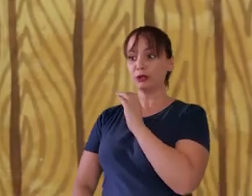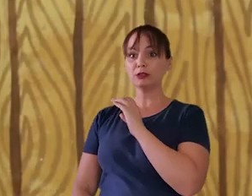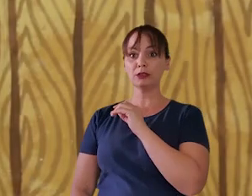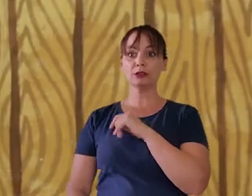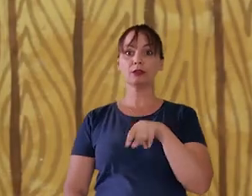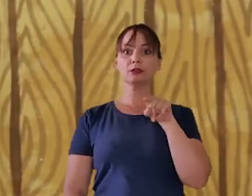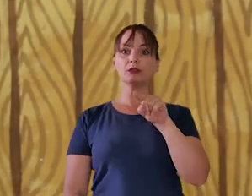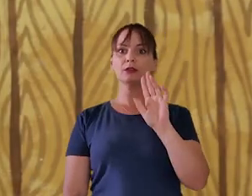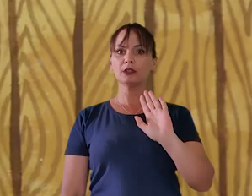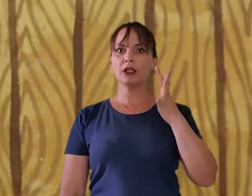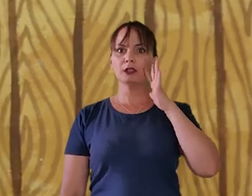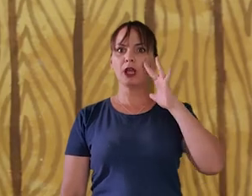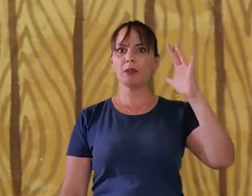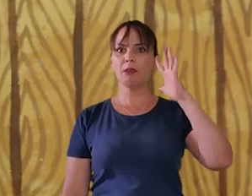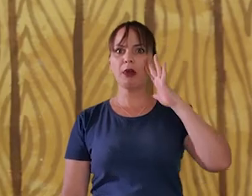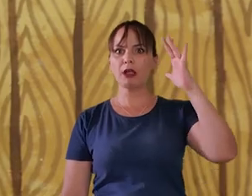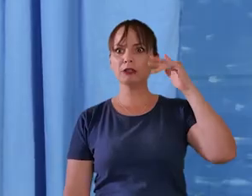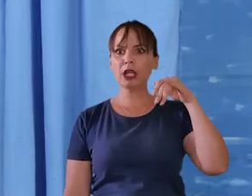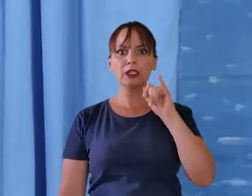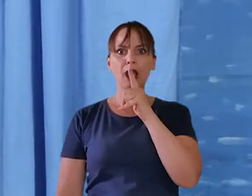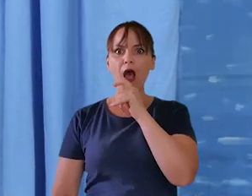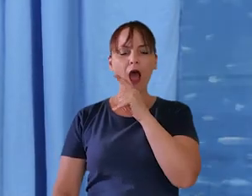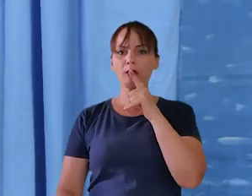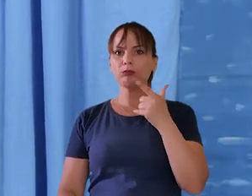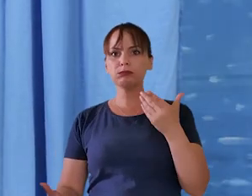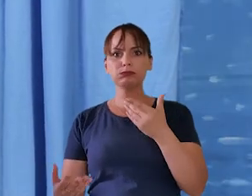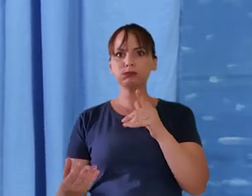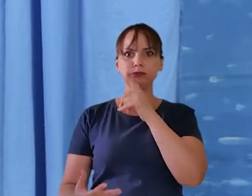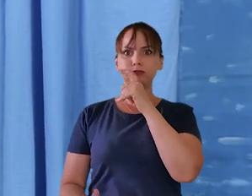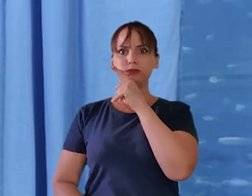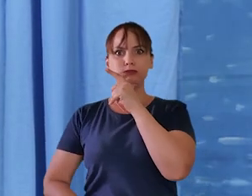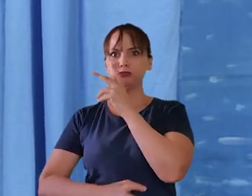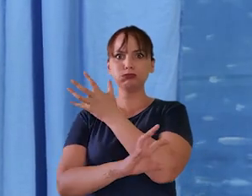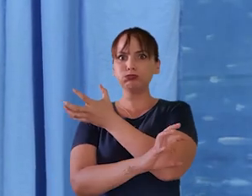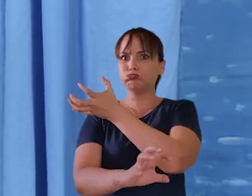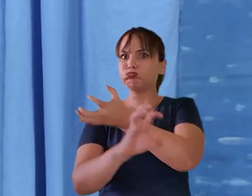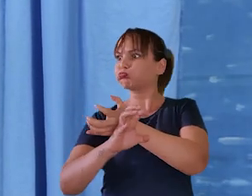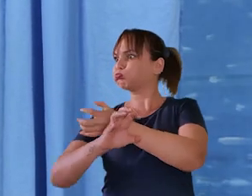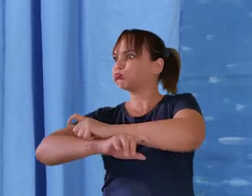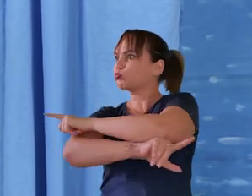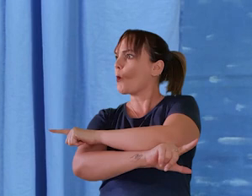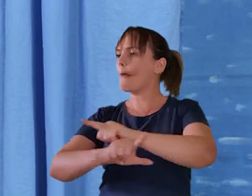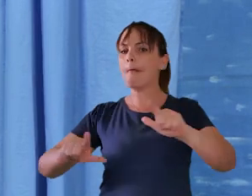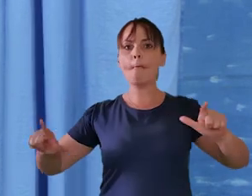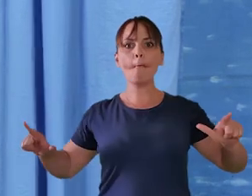já imaginaram se ela sumisse do mapa? Ela quem? A água!